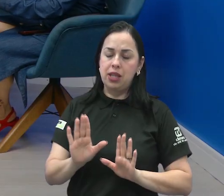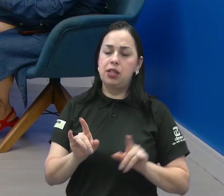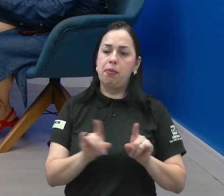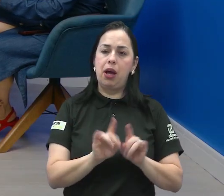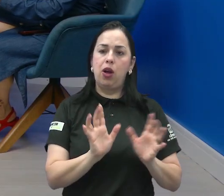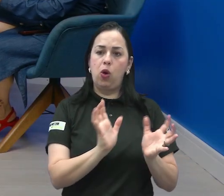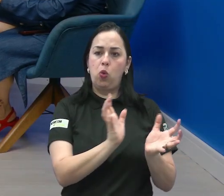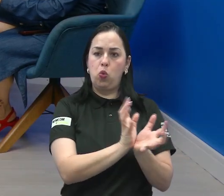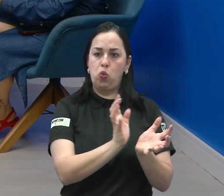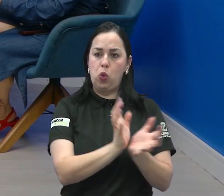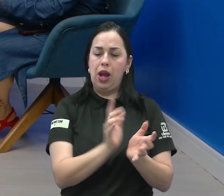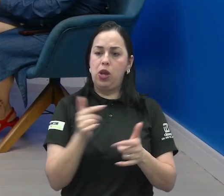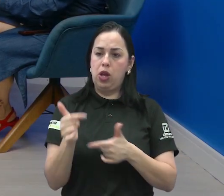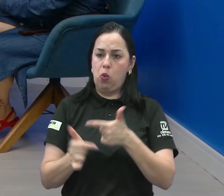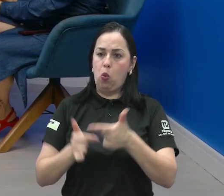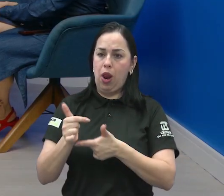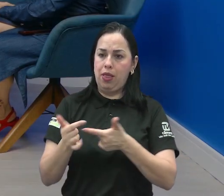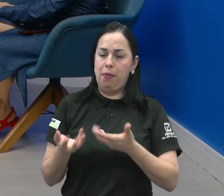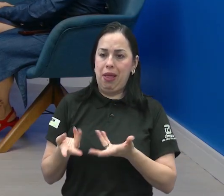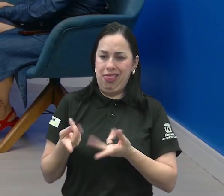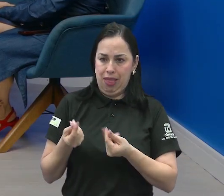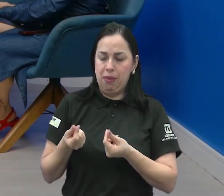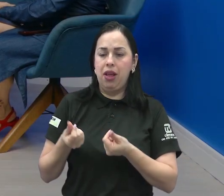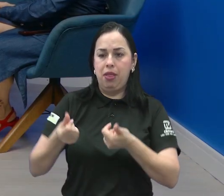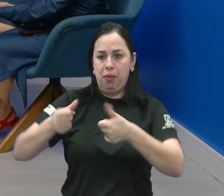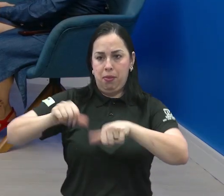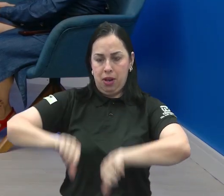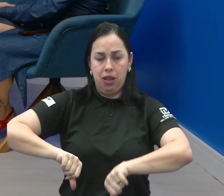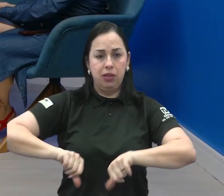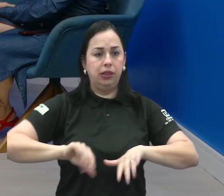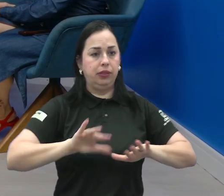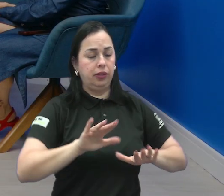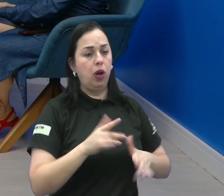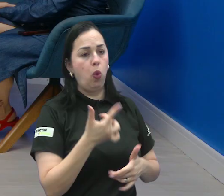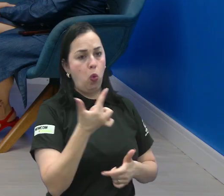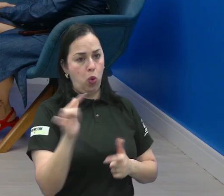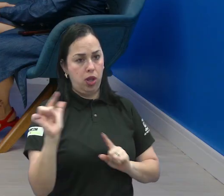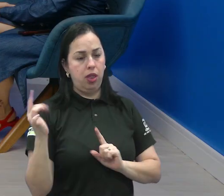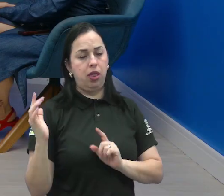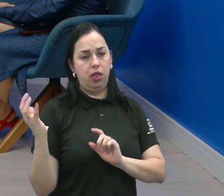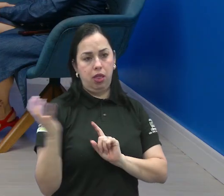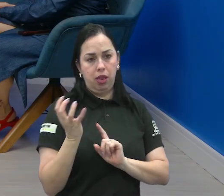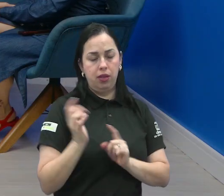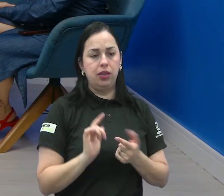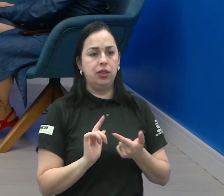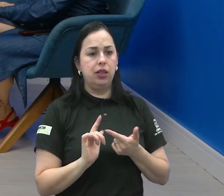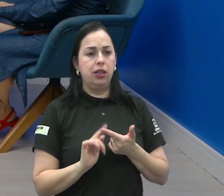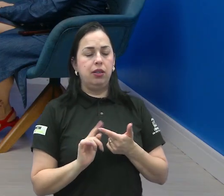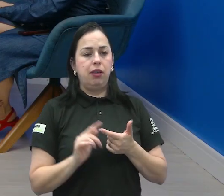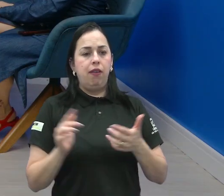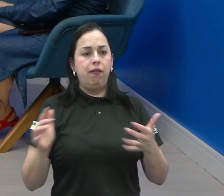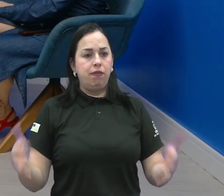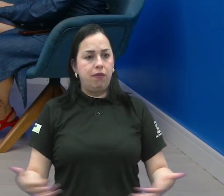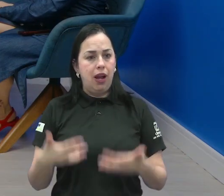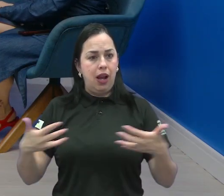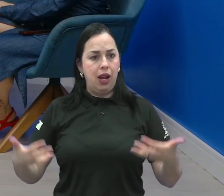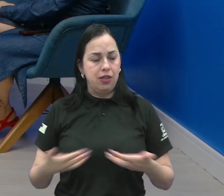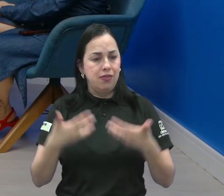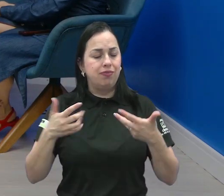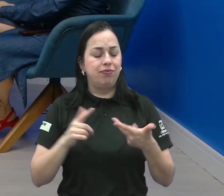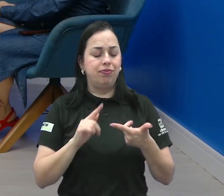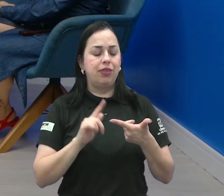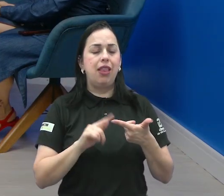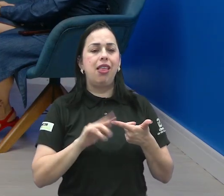vai prejudicar também a qualidade do trabalho. Com certeza, né? Tem outros fatores também, como a falta de motivação por